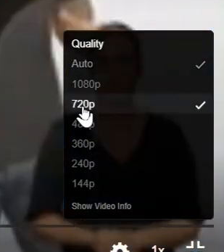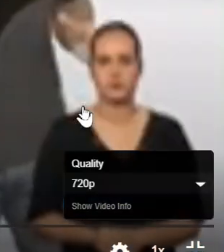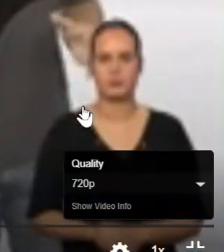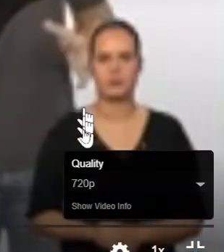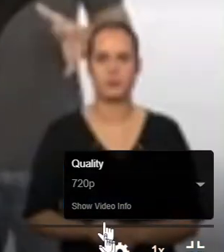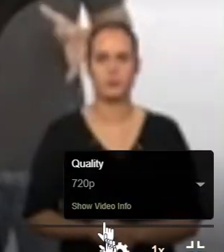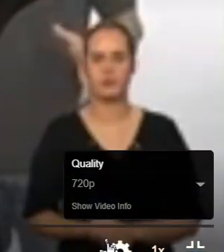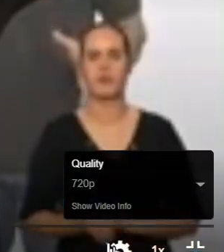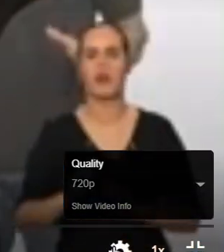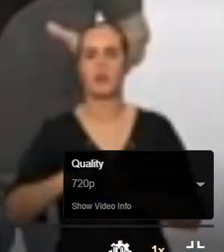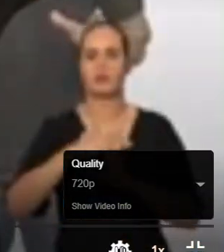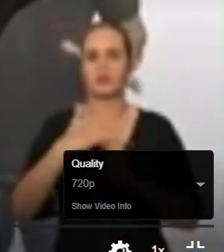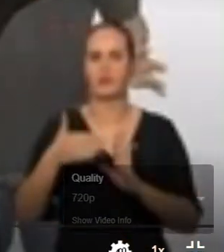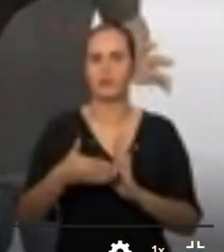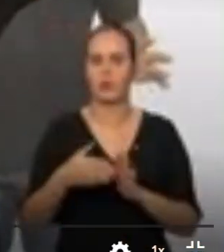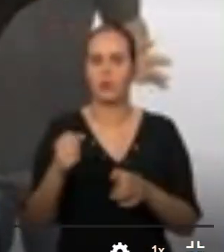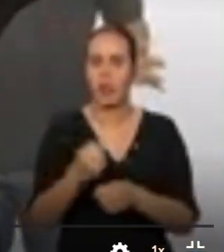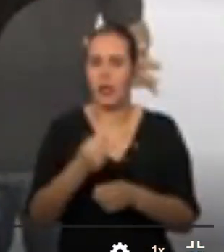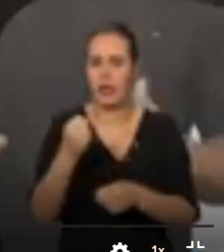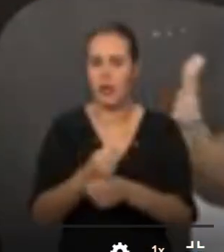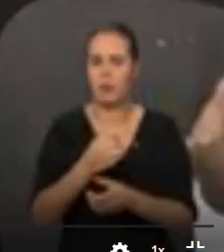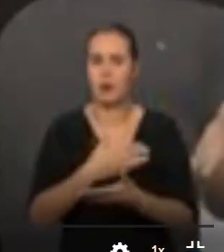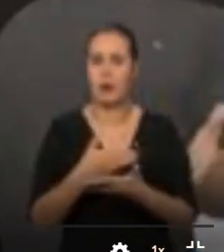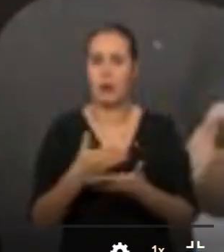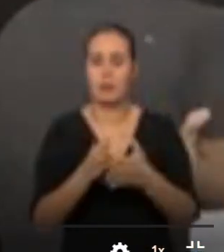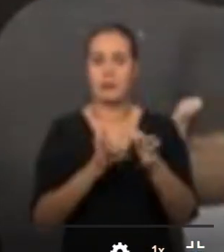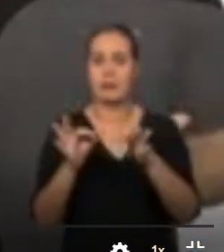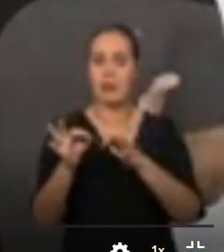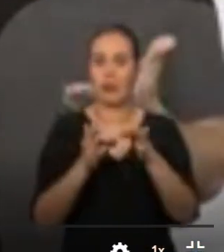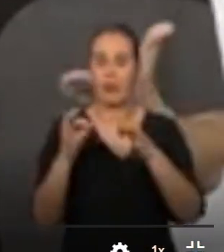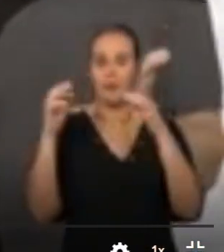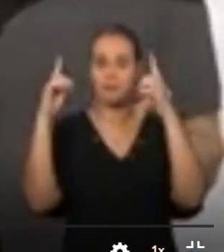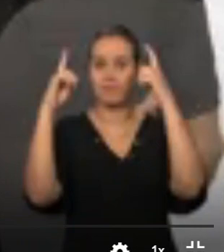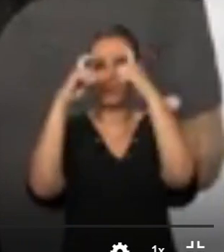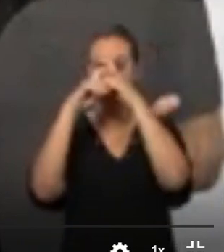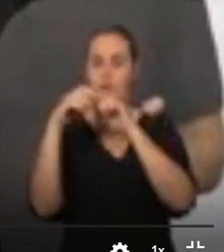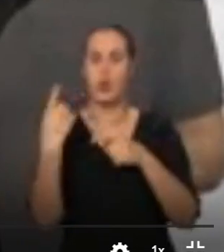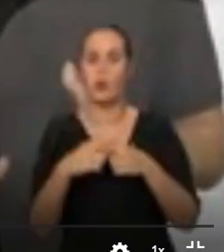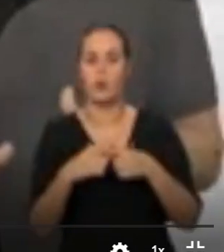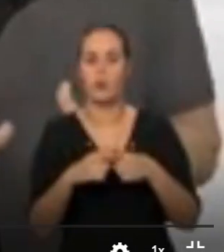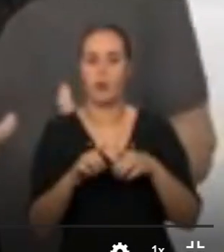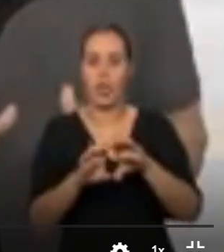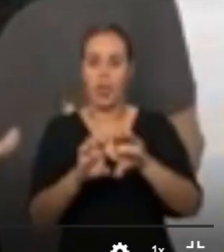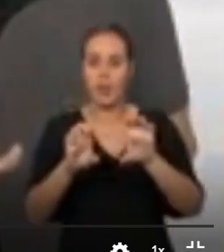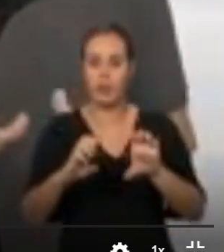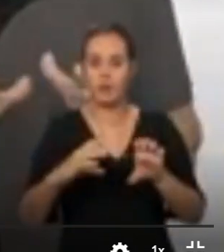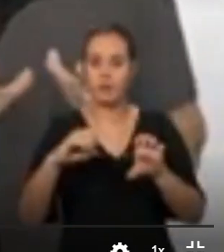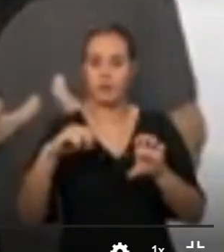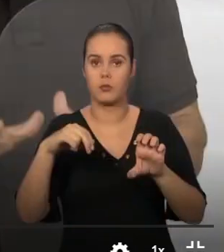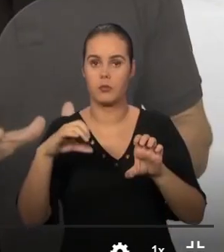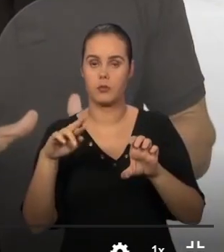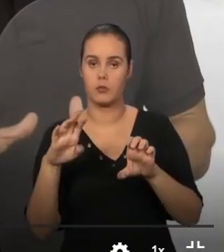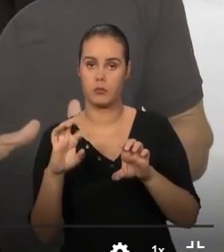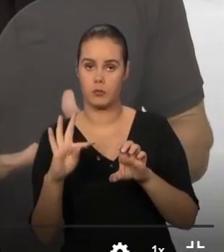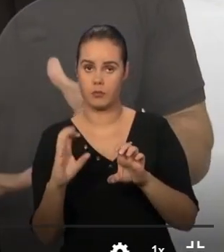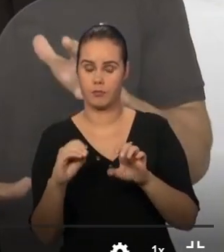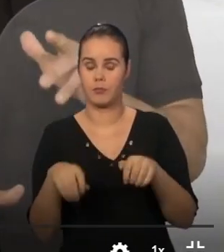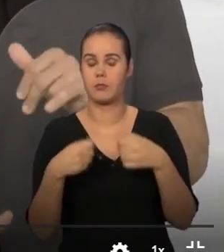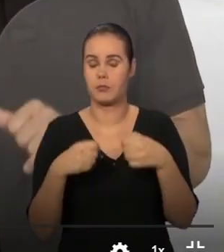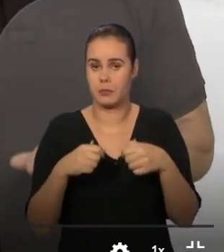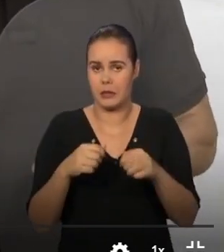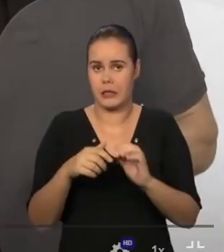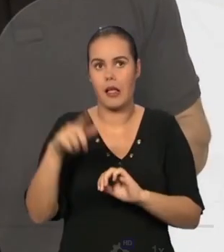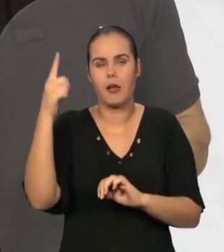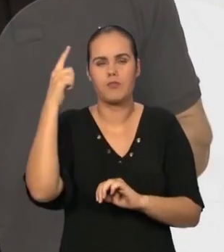Toda obra que eu começo a planejar é um desafio. Afinal, as estruturas de concreto armado precisam ser pensadas detalhadamente